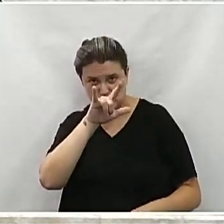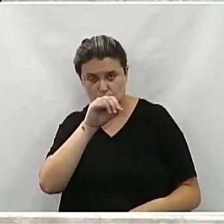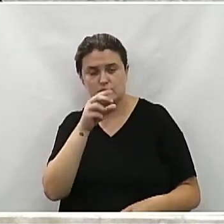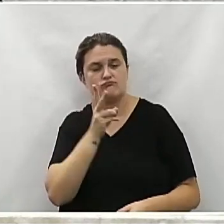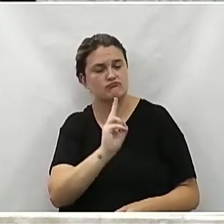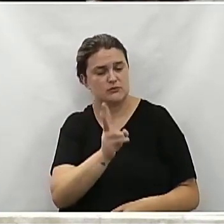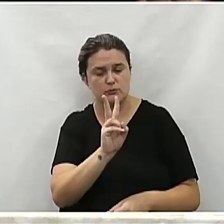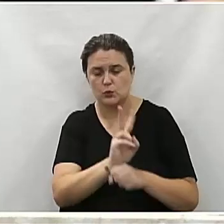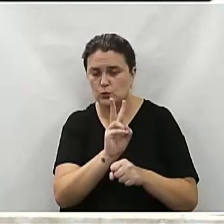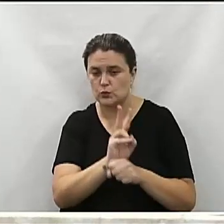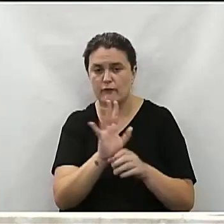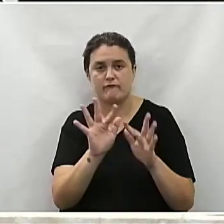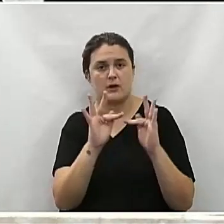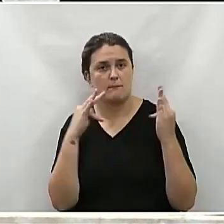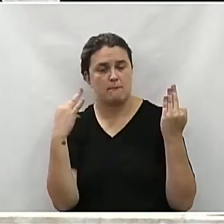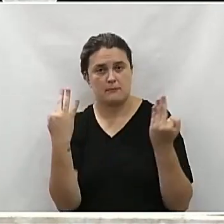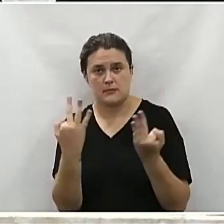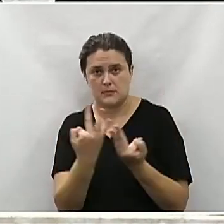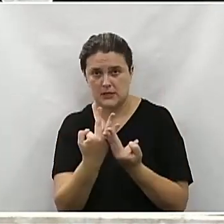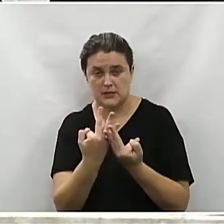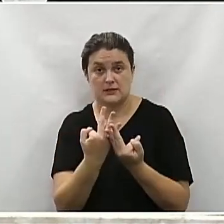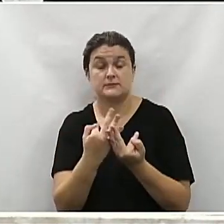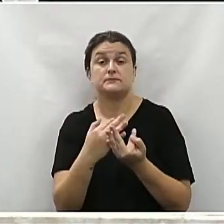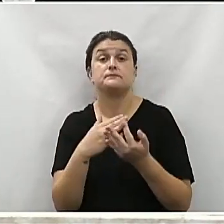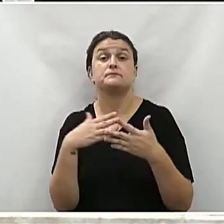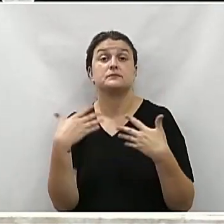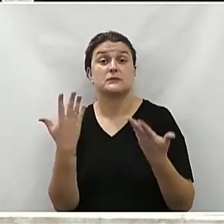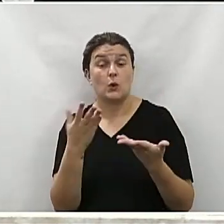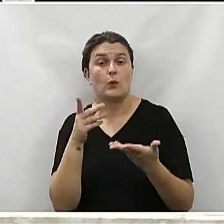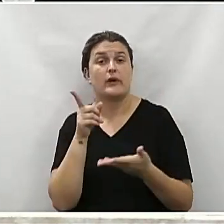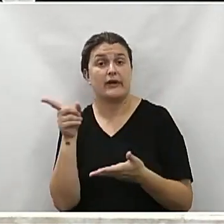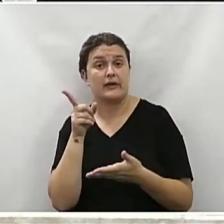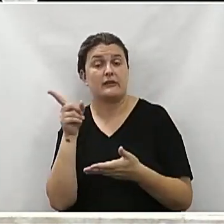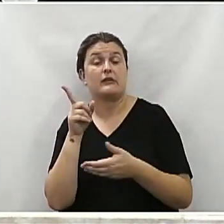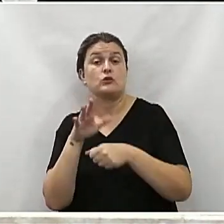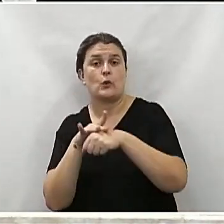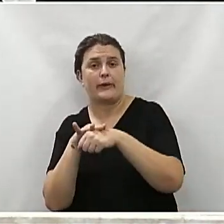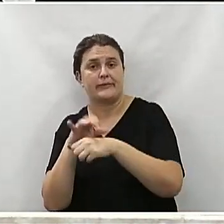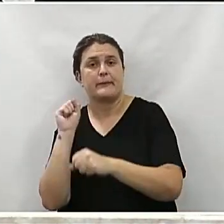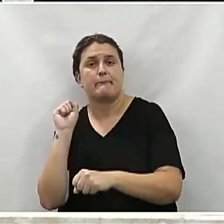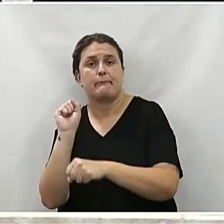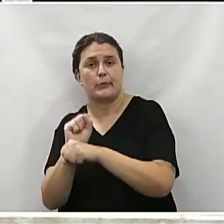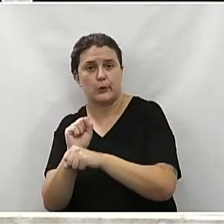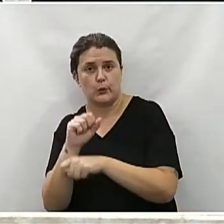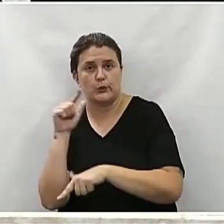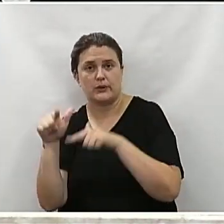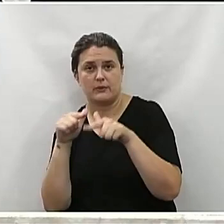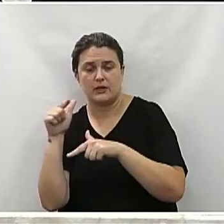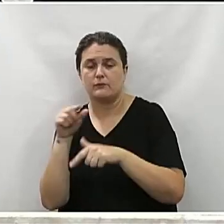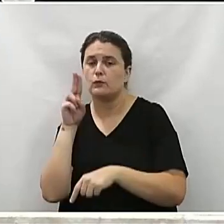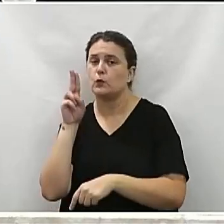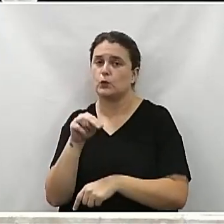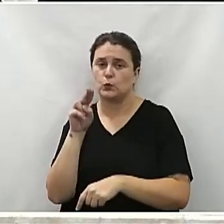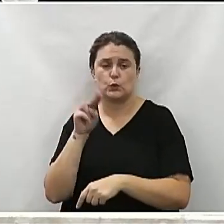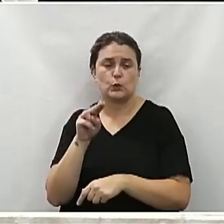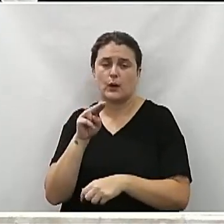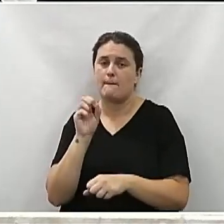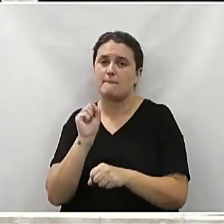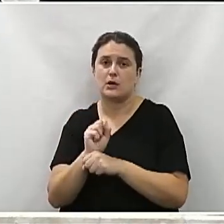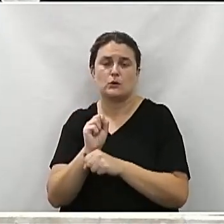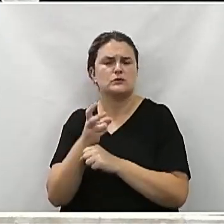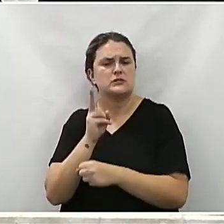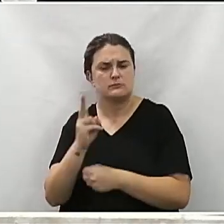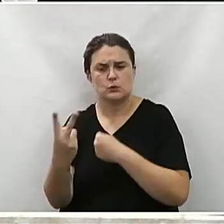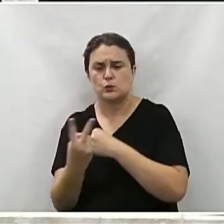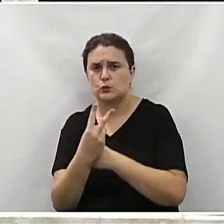da sua família com todo amor e dedicação. Mesmo quando ele ficou doente e precisou parar de trabalhar, ele nunca deixou de lutar pela sua